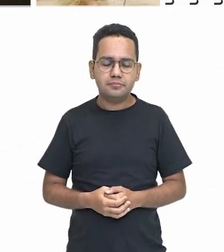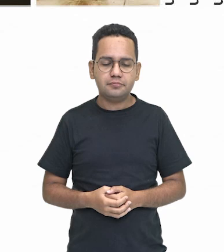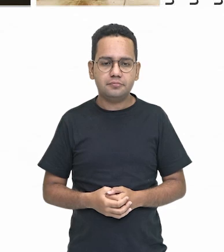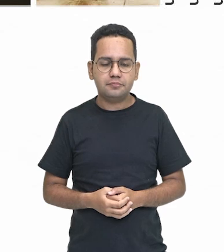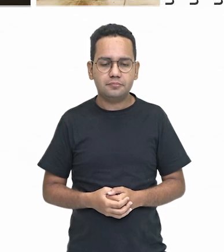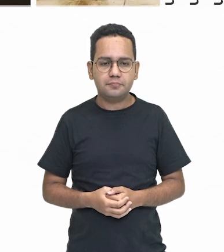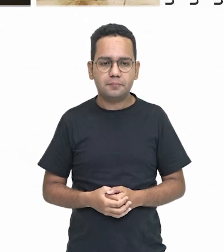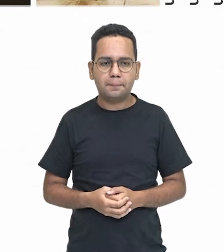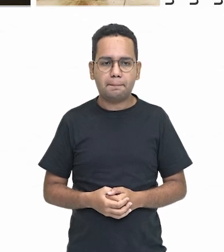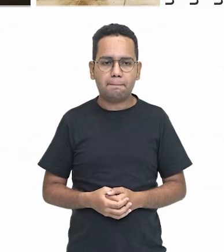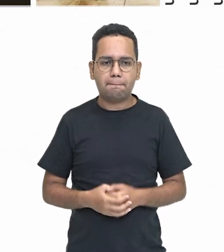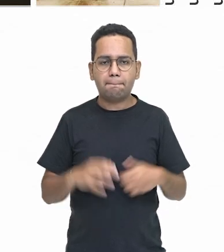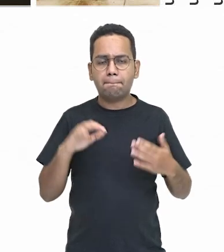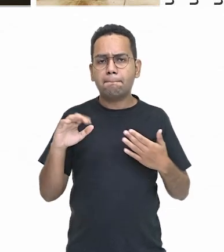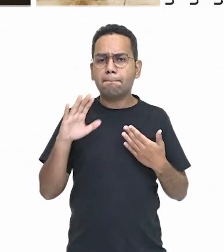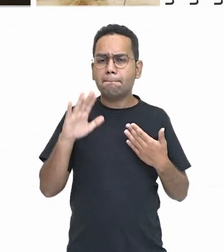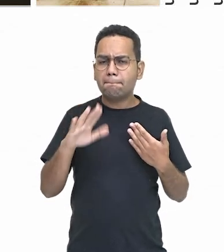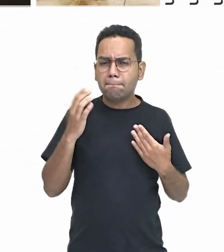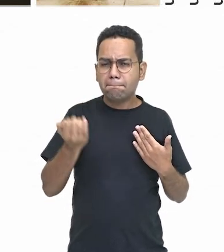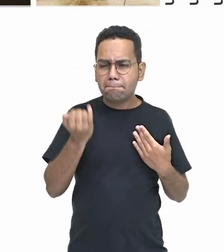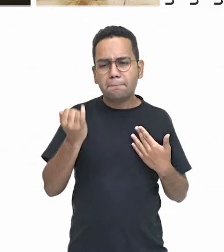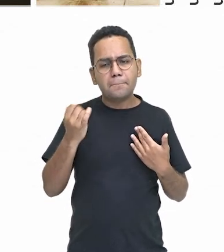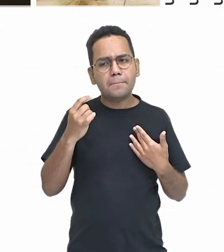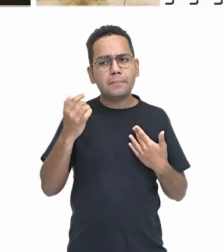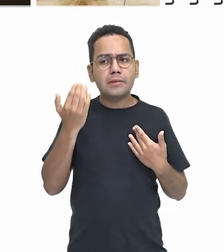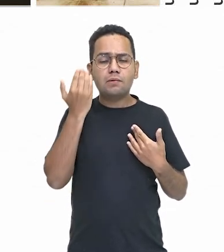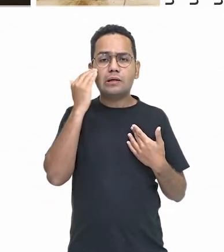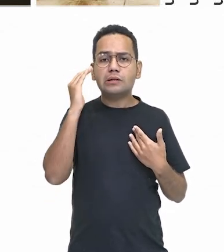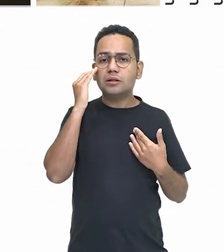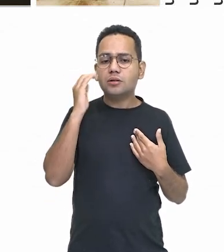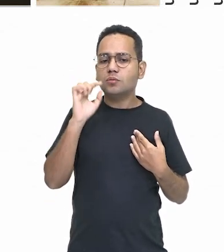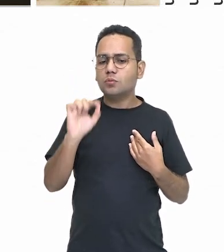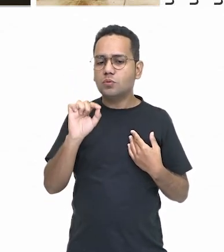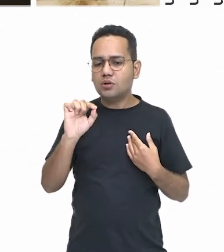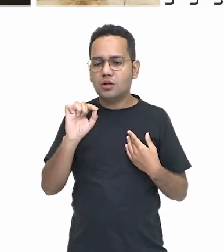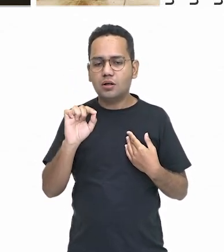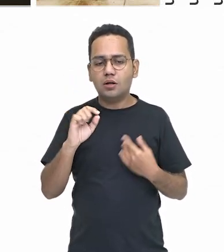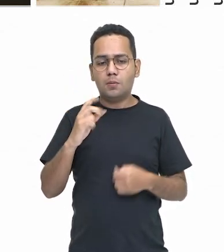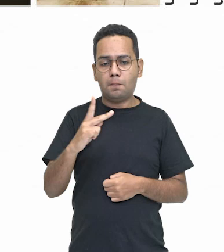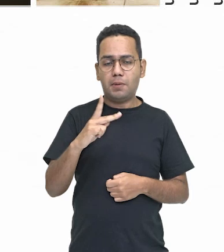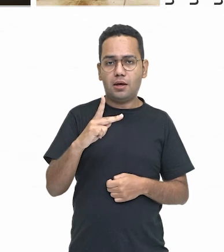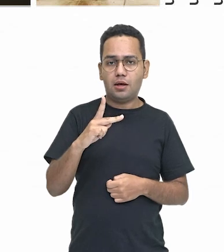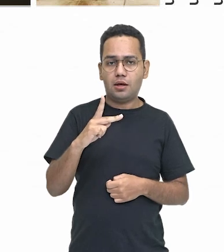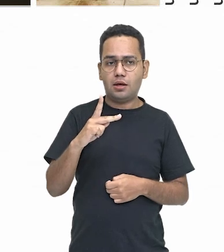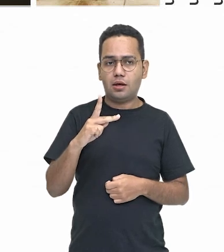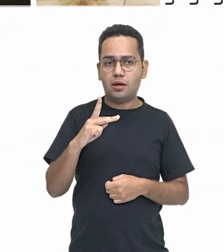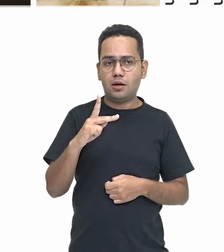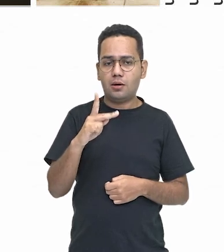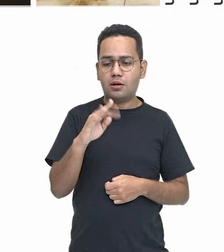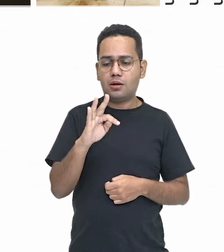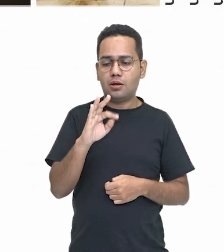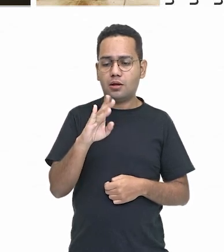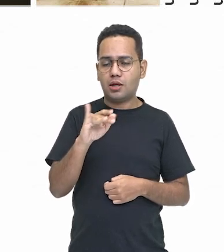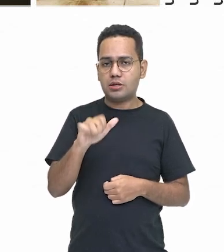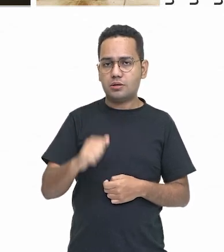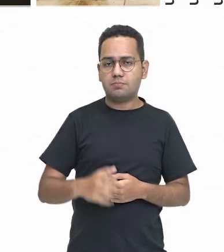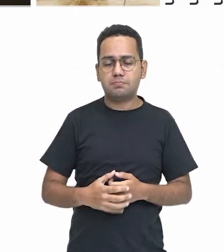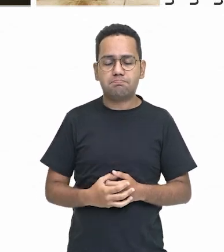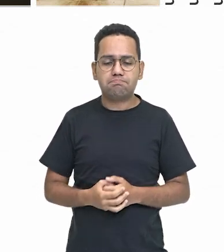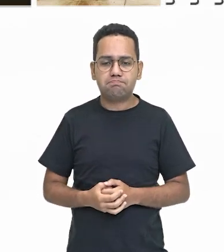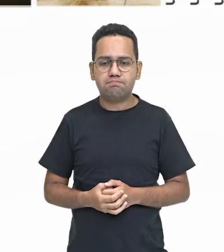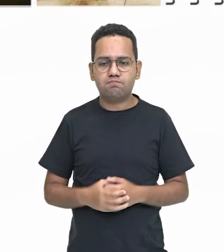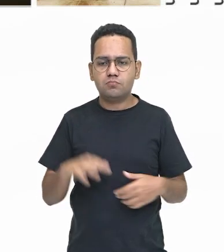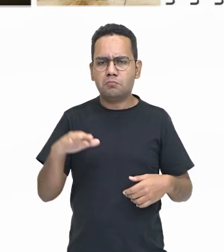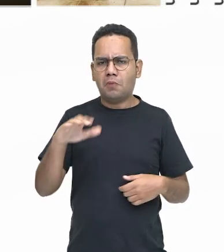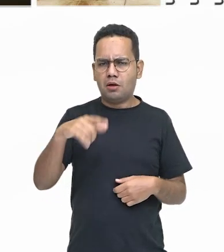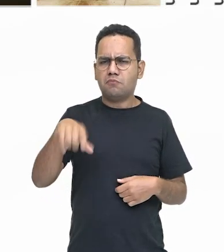que eu saiba que esse consumo de energia depende da potência do meu aparelho. E aí, gente, quando você vai comprar